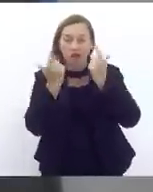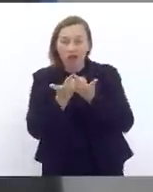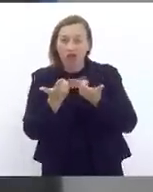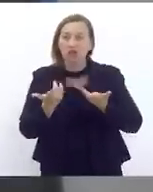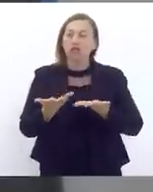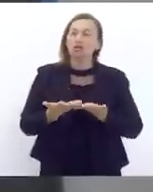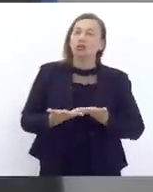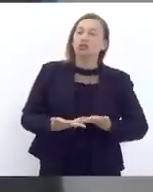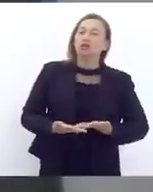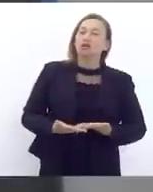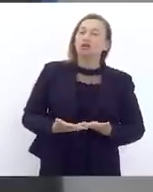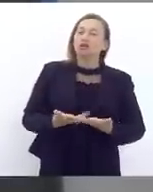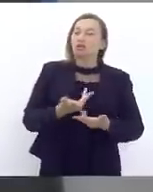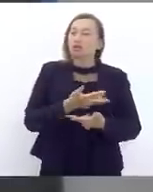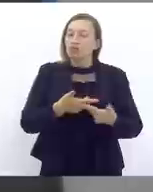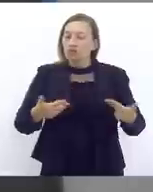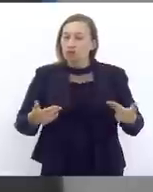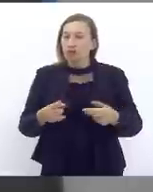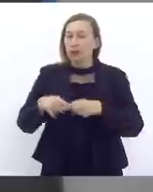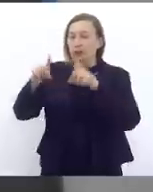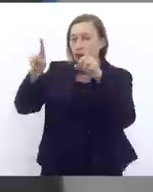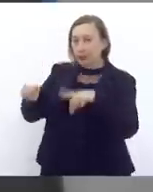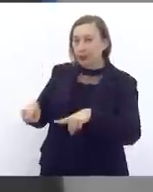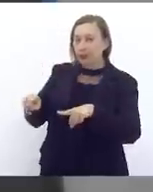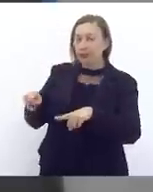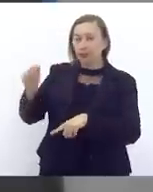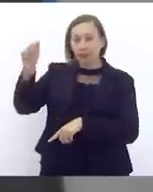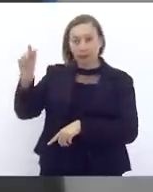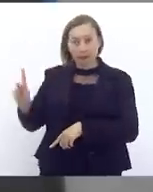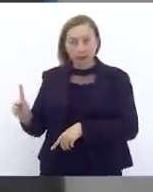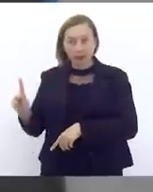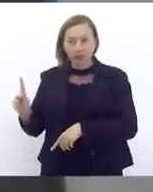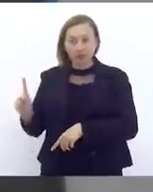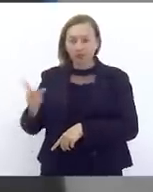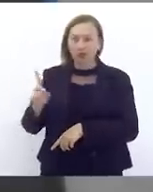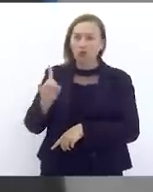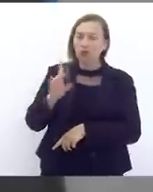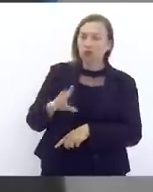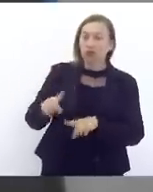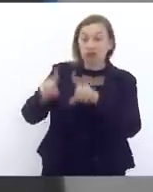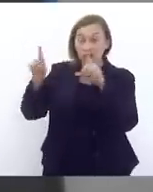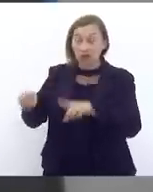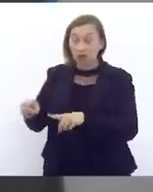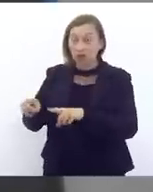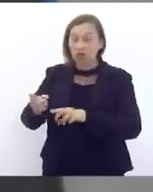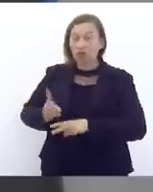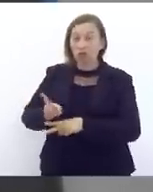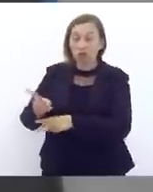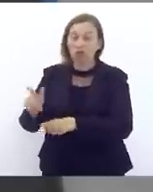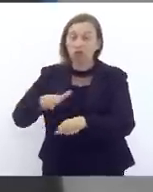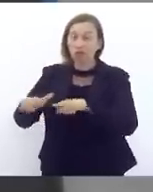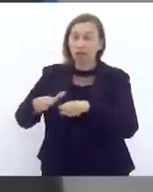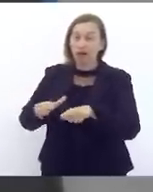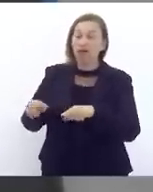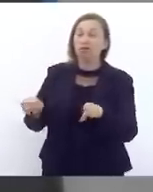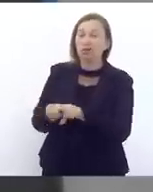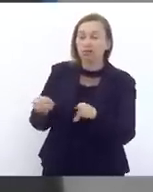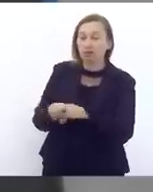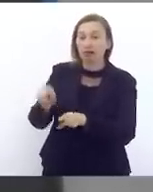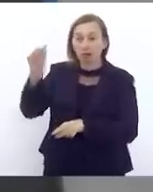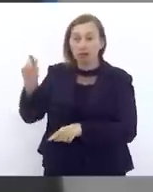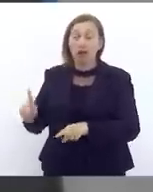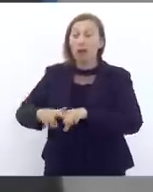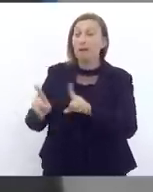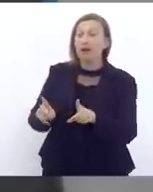né eu tenho aqui inúmeros servidores não só servidores e nativos ou pensionistas mas servidores